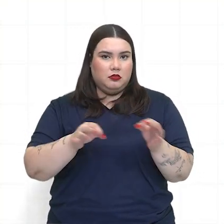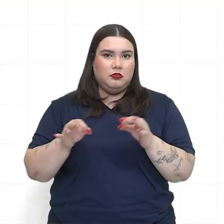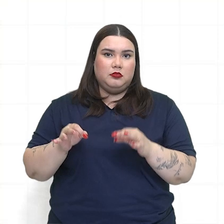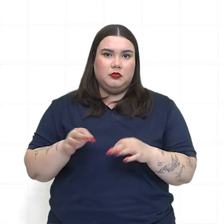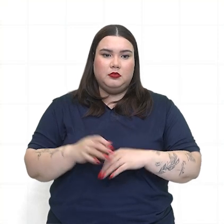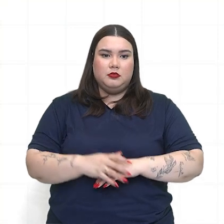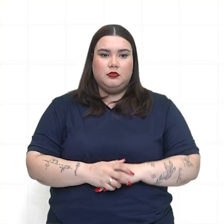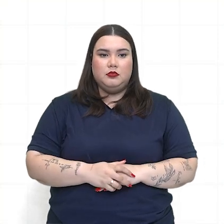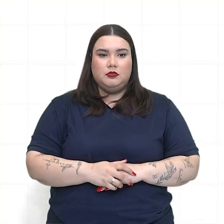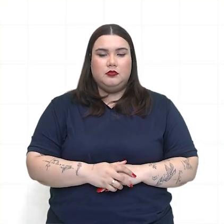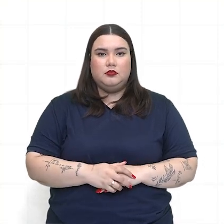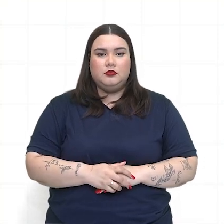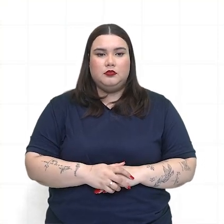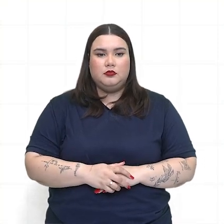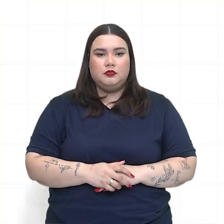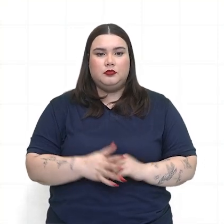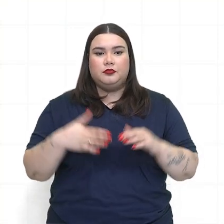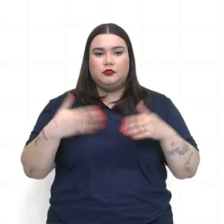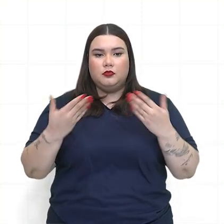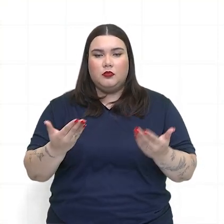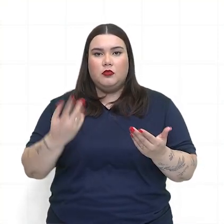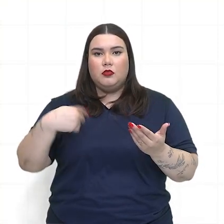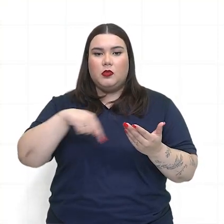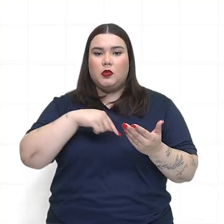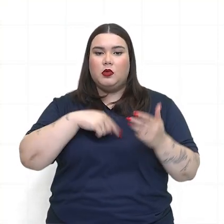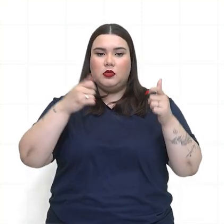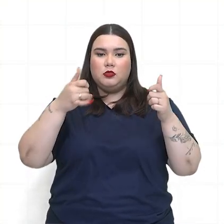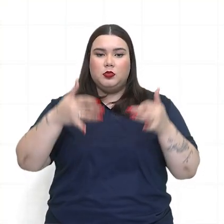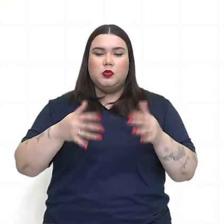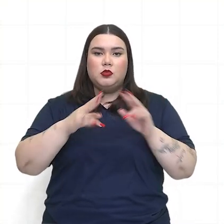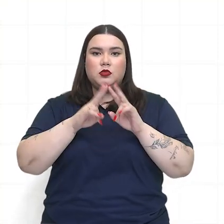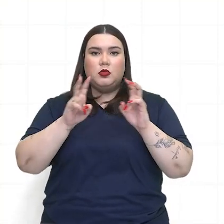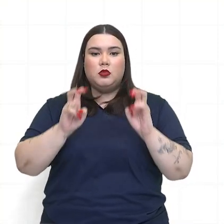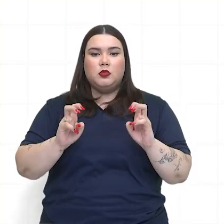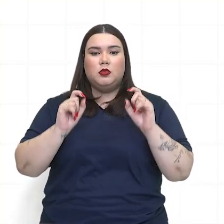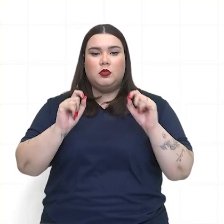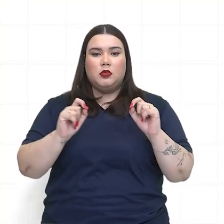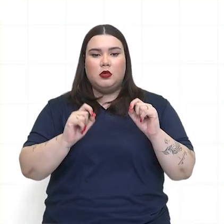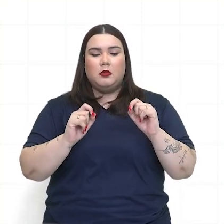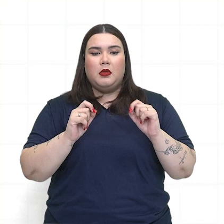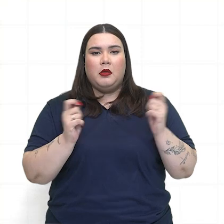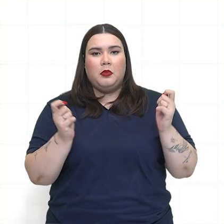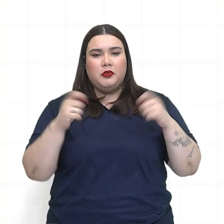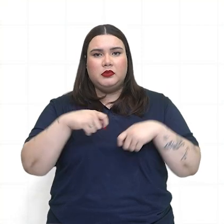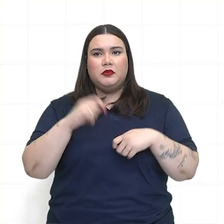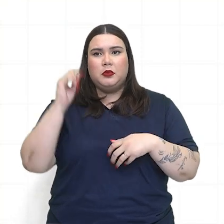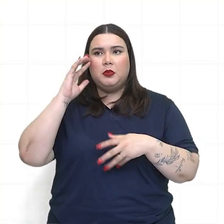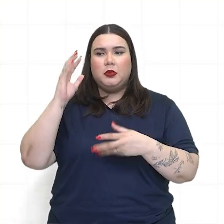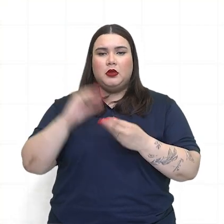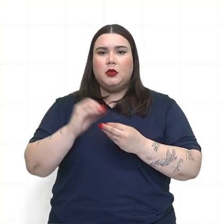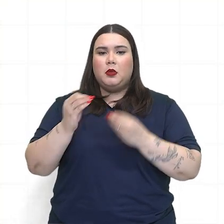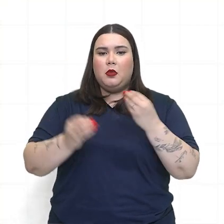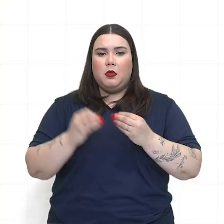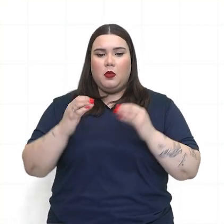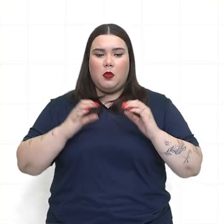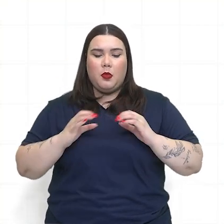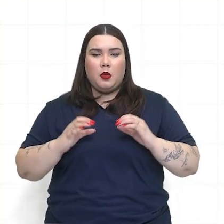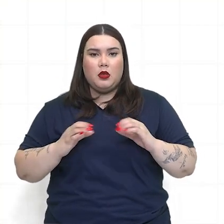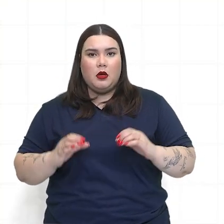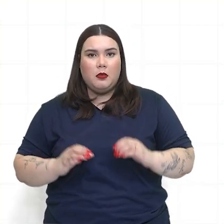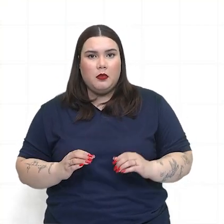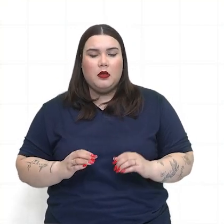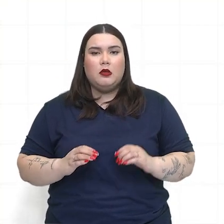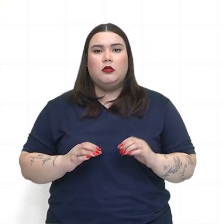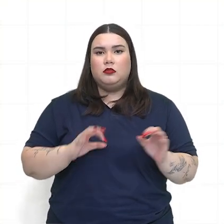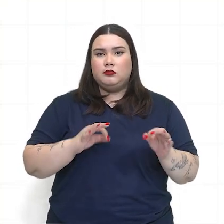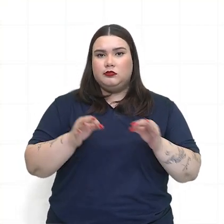né? E aqui, por isso que nós falamos sobre a questão da orientação moral e ética. No final das contas,